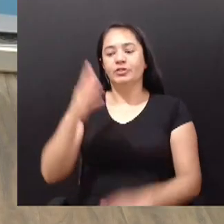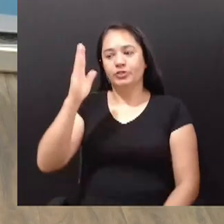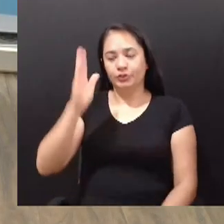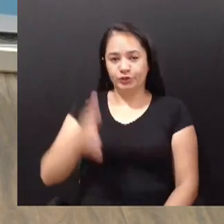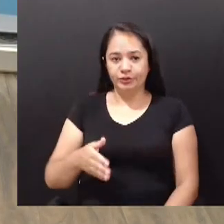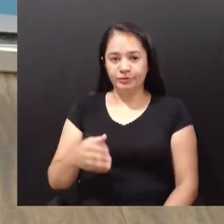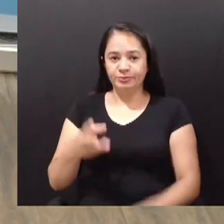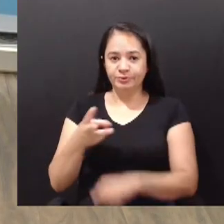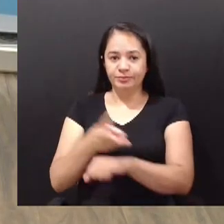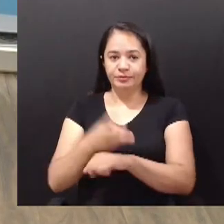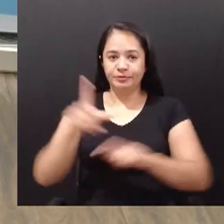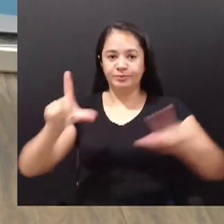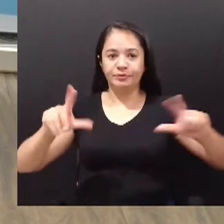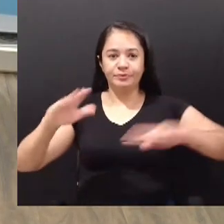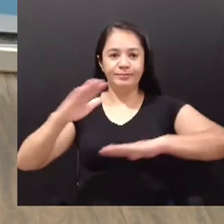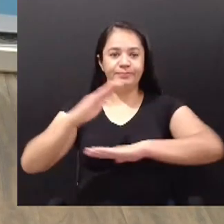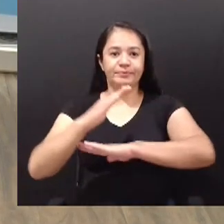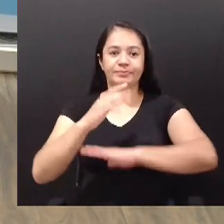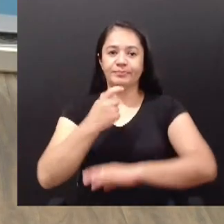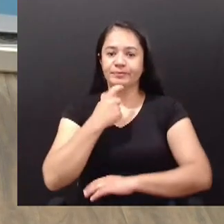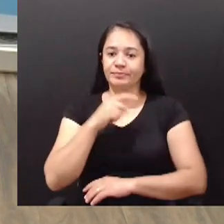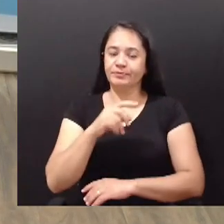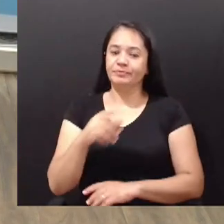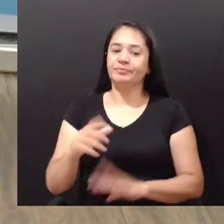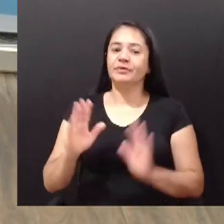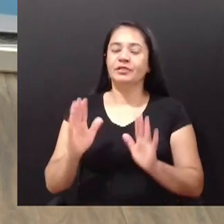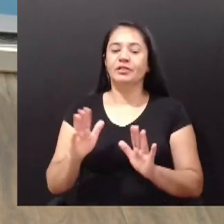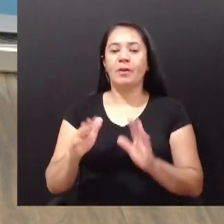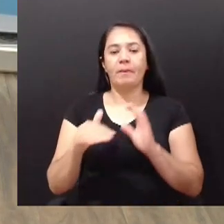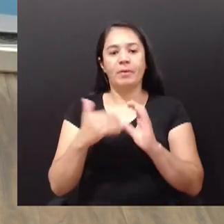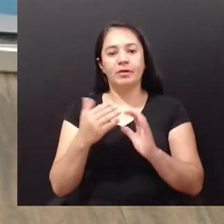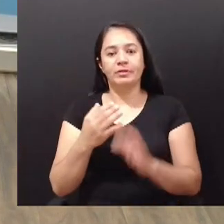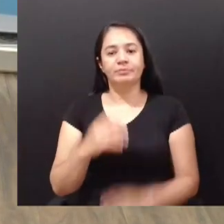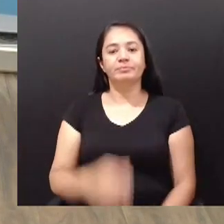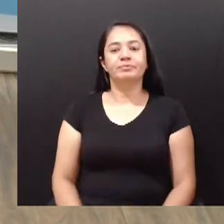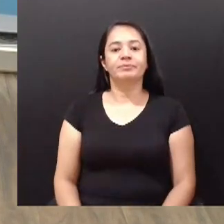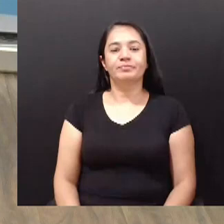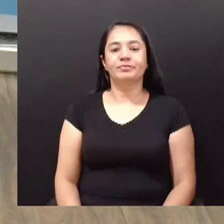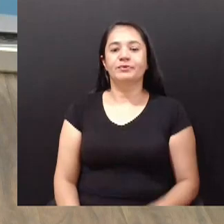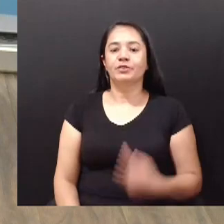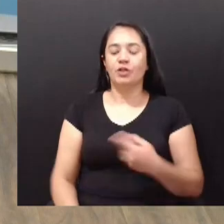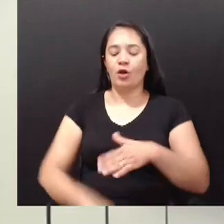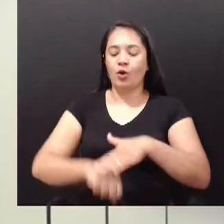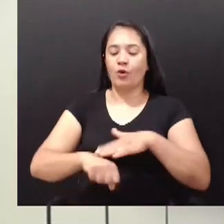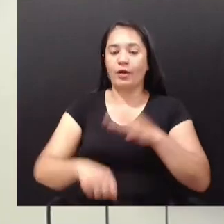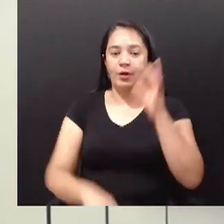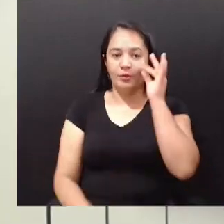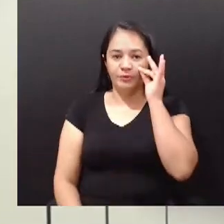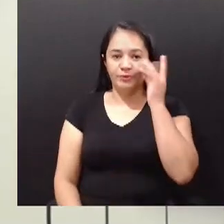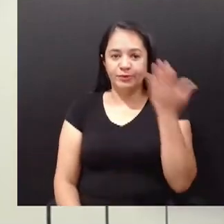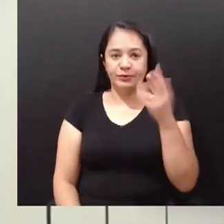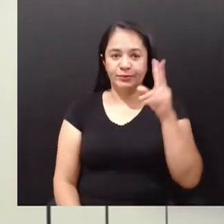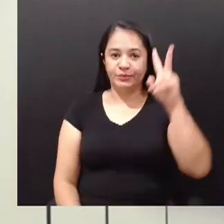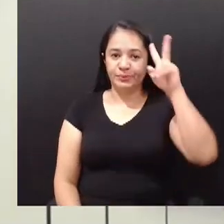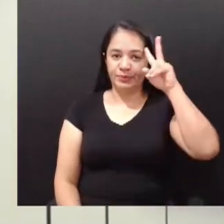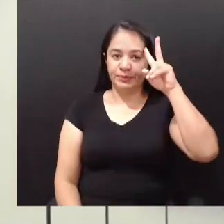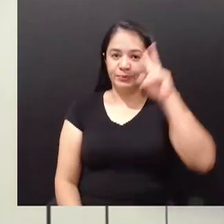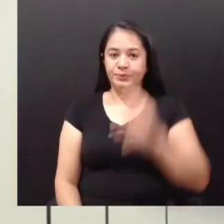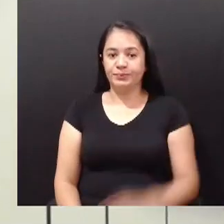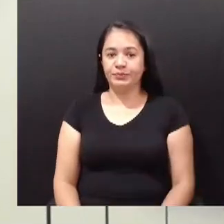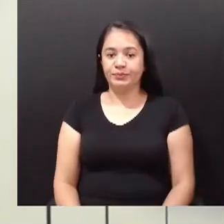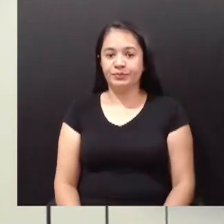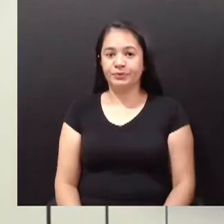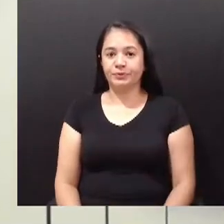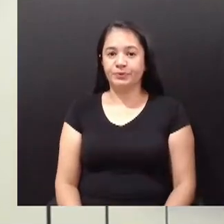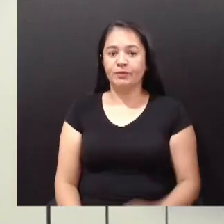Câmara Campinas, você aperta, manda a sua mensagem que a gente conversa ao vivo nesta segunda-feira. E olha só, a gente abre a edição